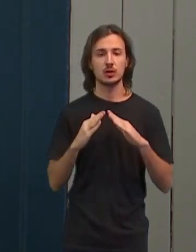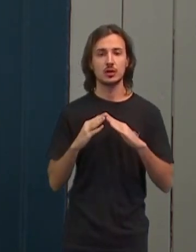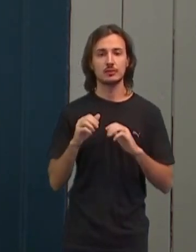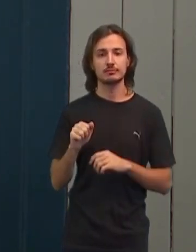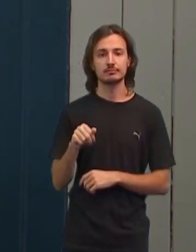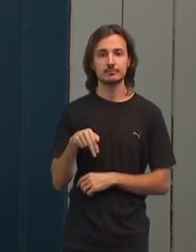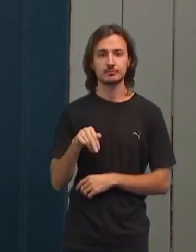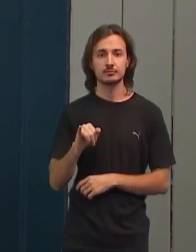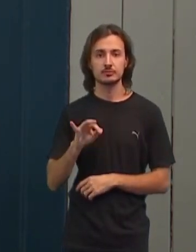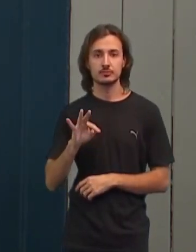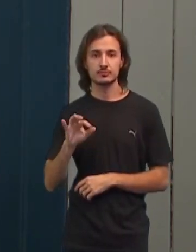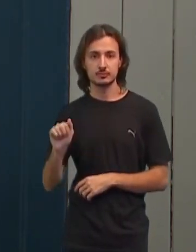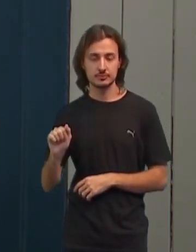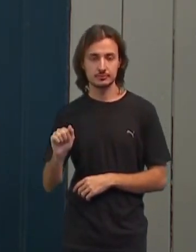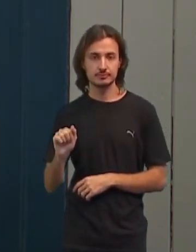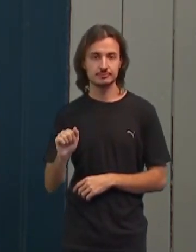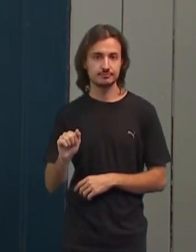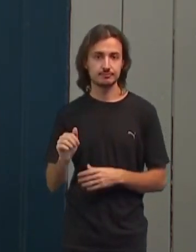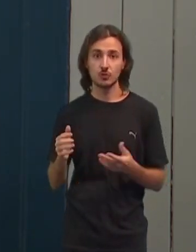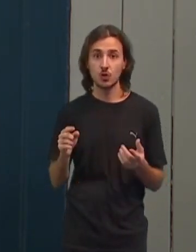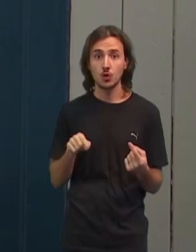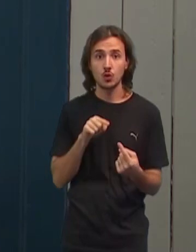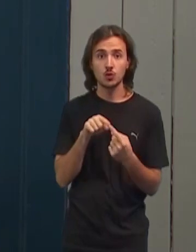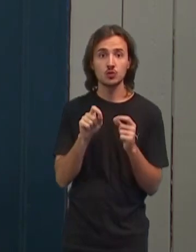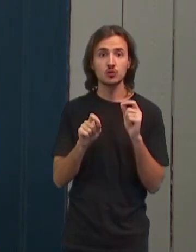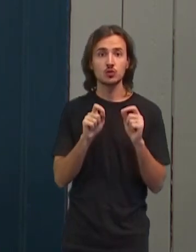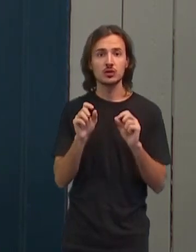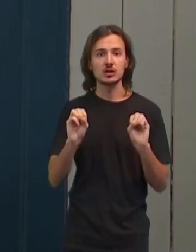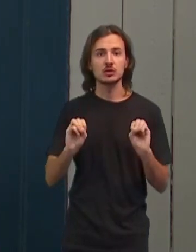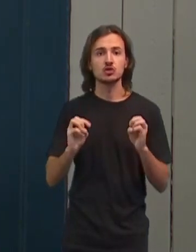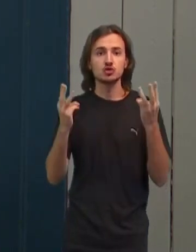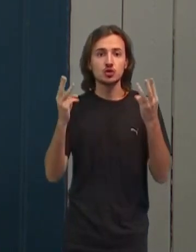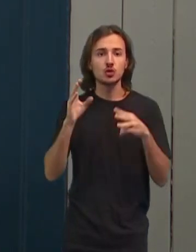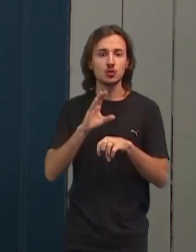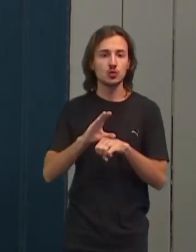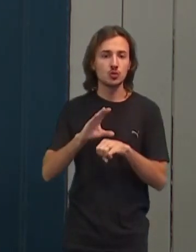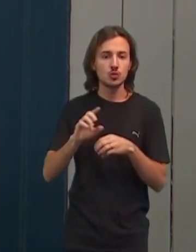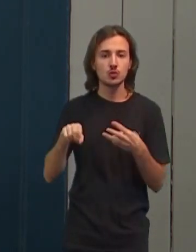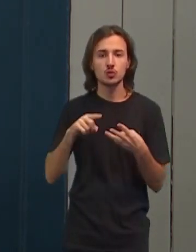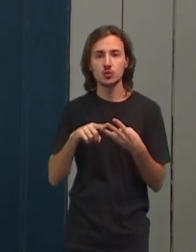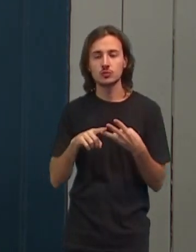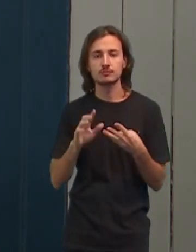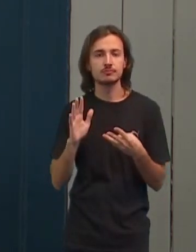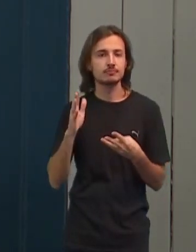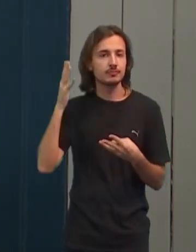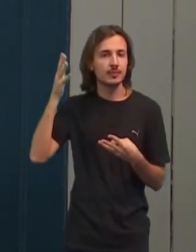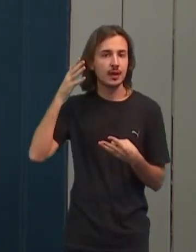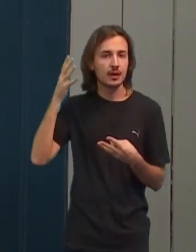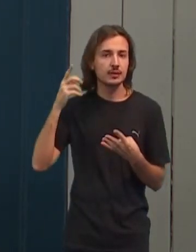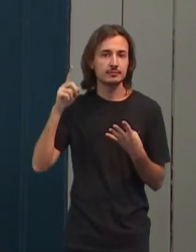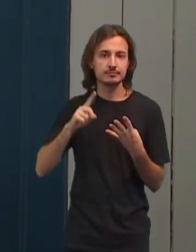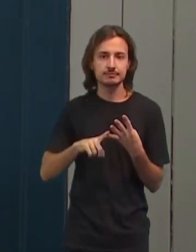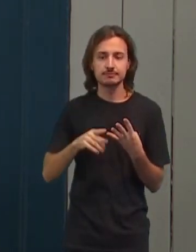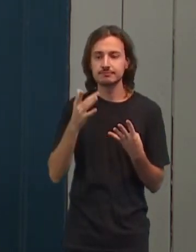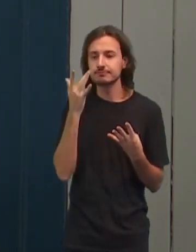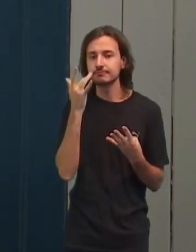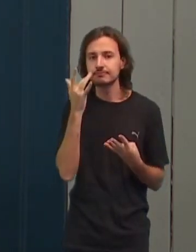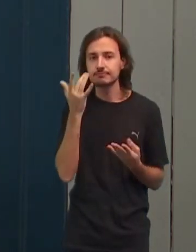promover eventos culturais, como show, cursos, palestras, apresentações teatrais,